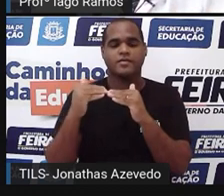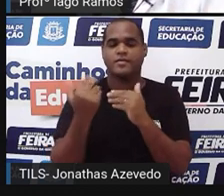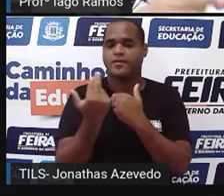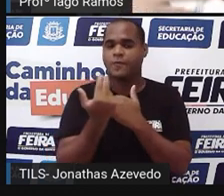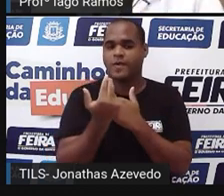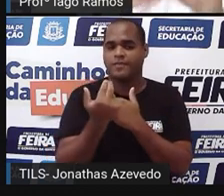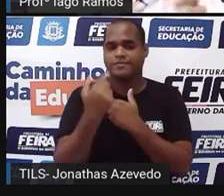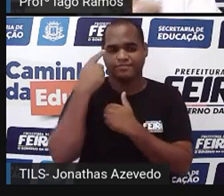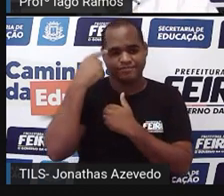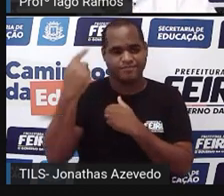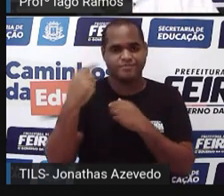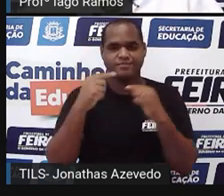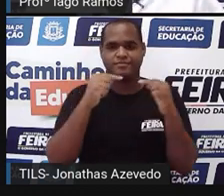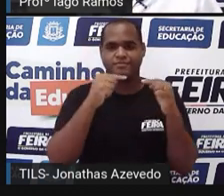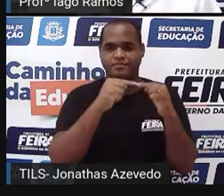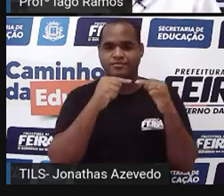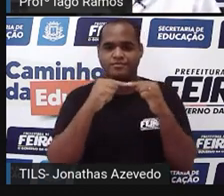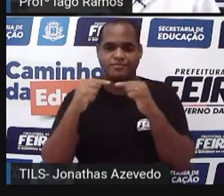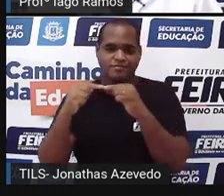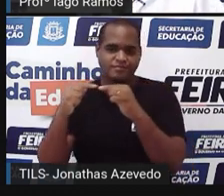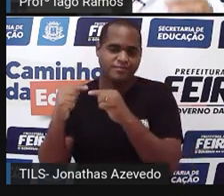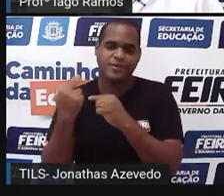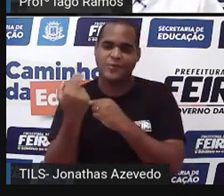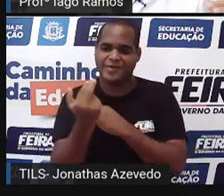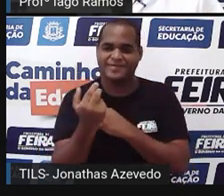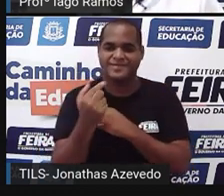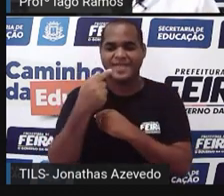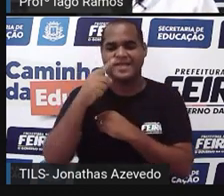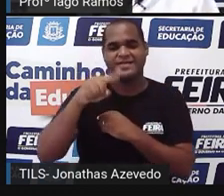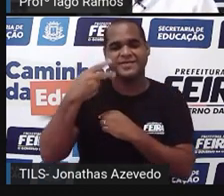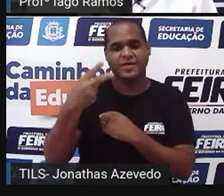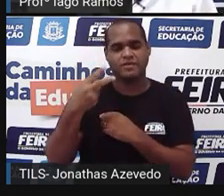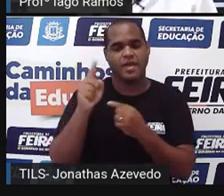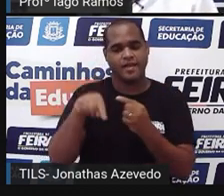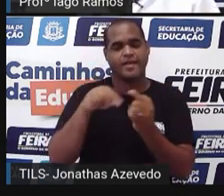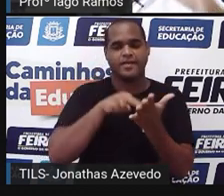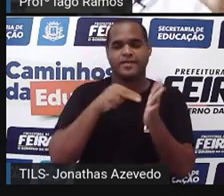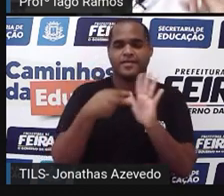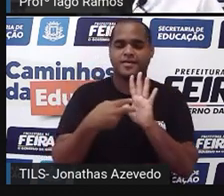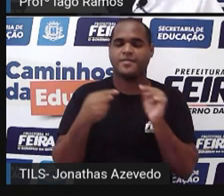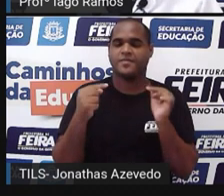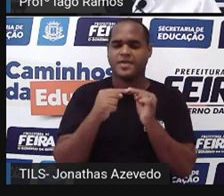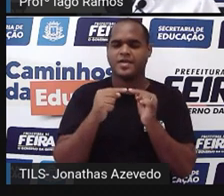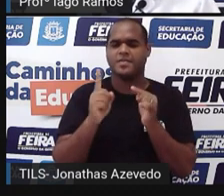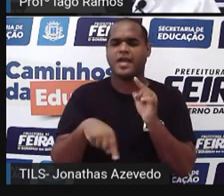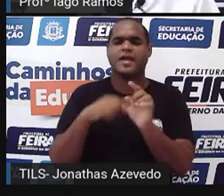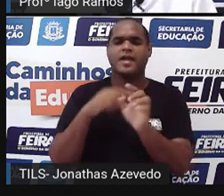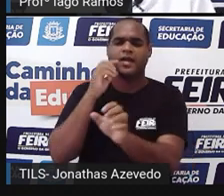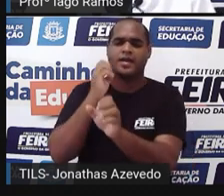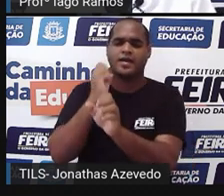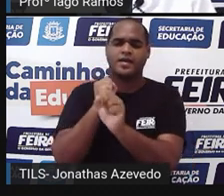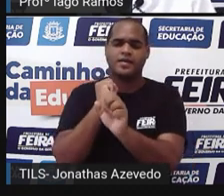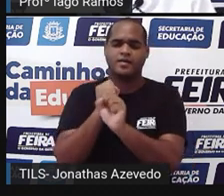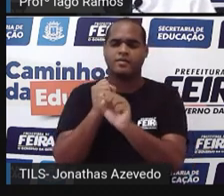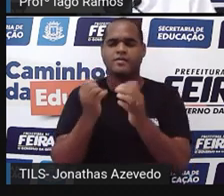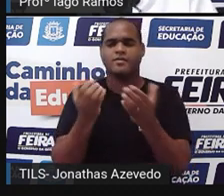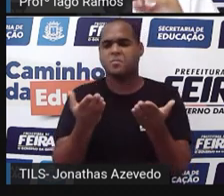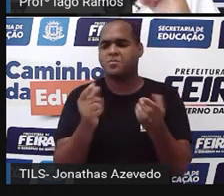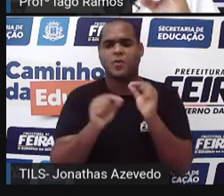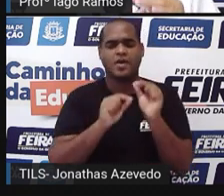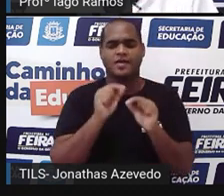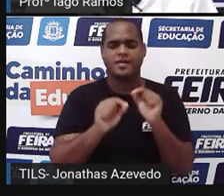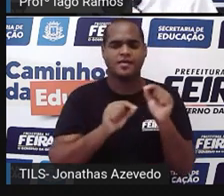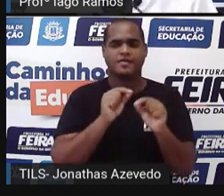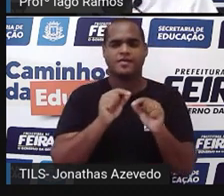sua nota fosse 7,2 Então esse é o significado e o cálculo como é que